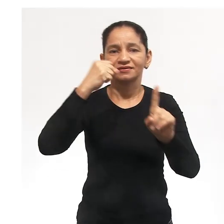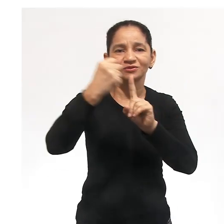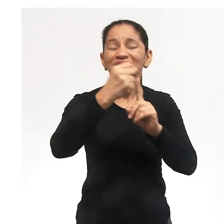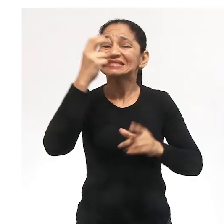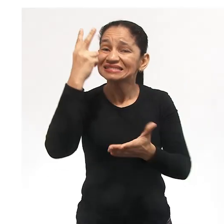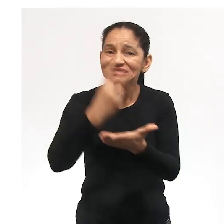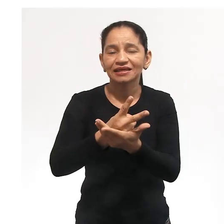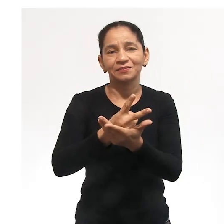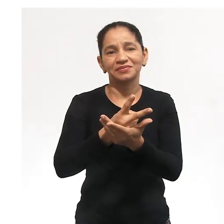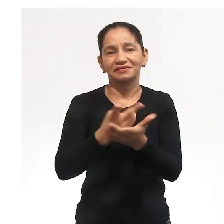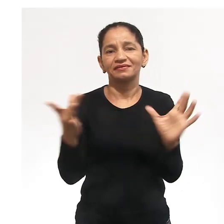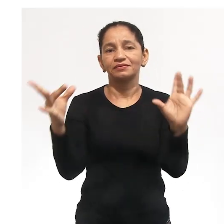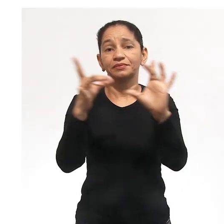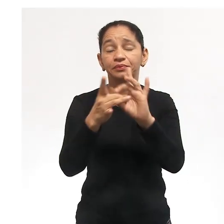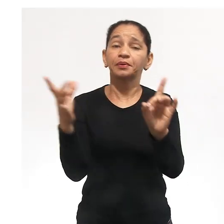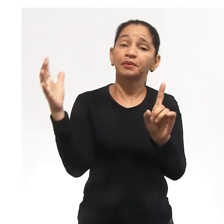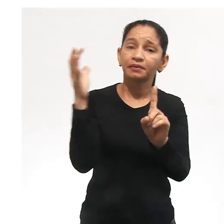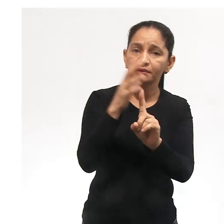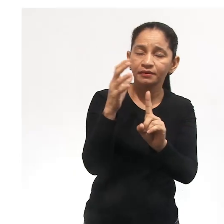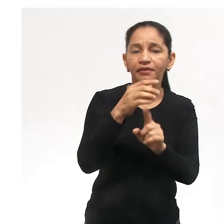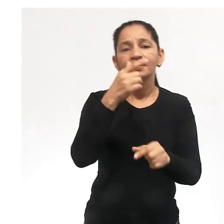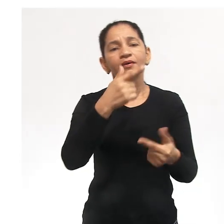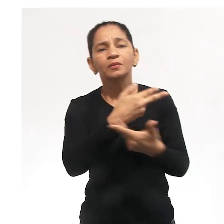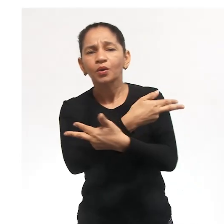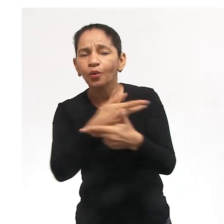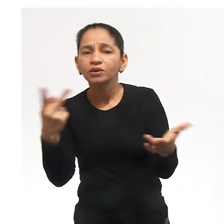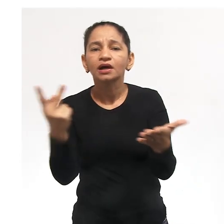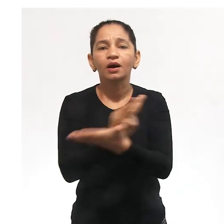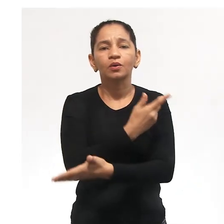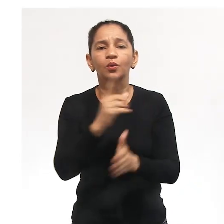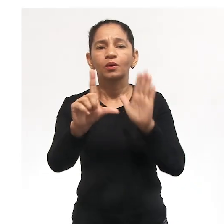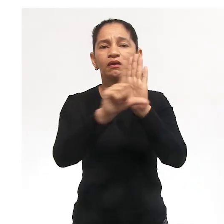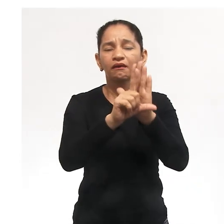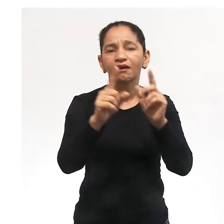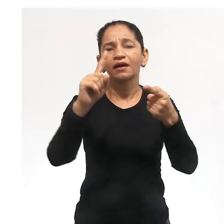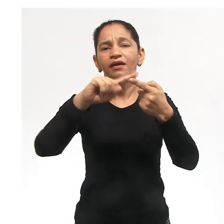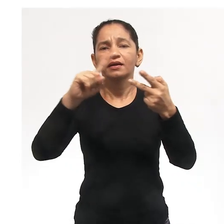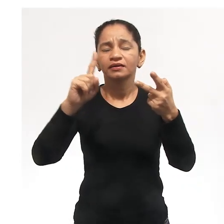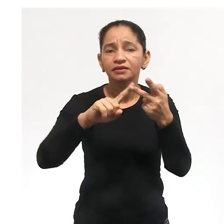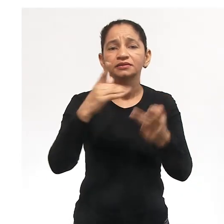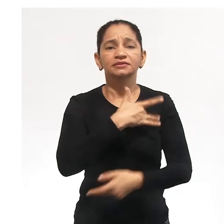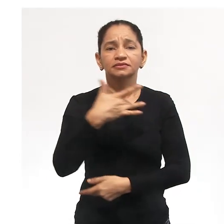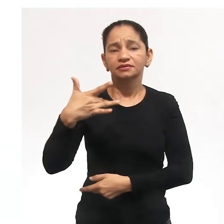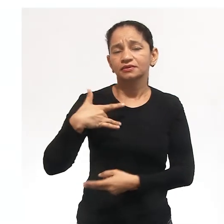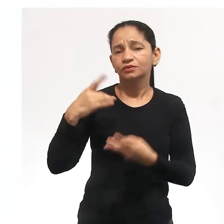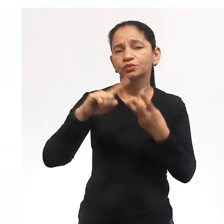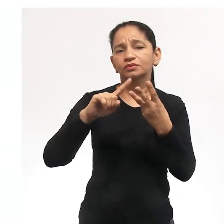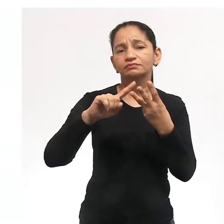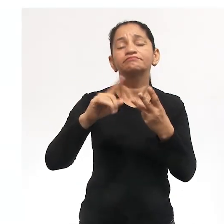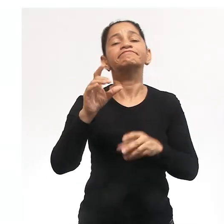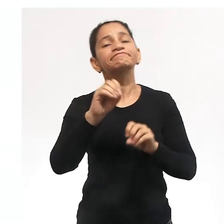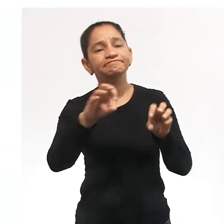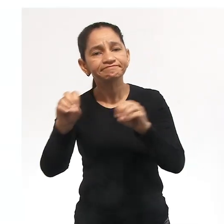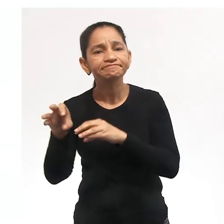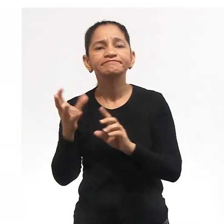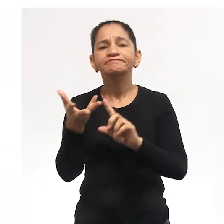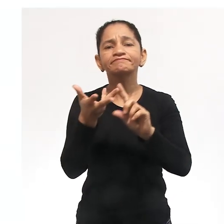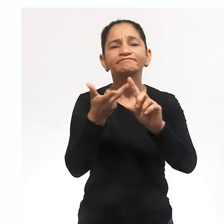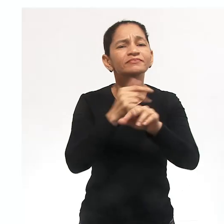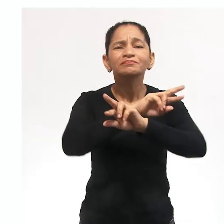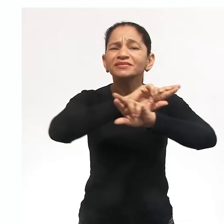à sociedade, influenciada por políticas públicas, saúde, educação e bem-estar